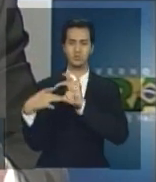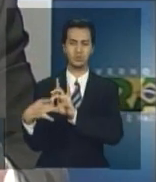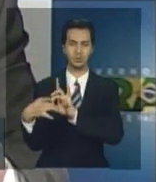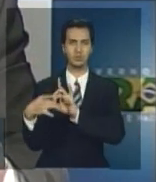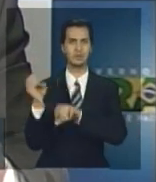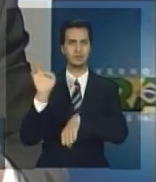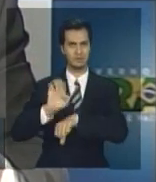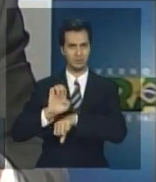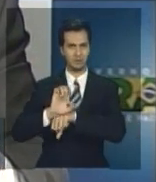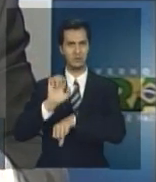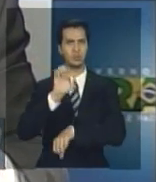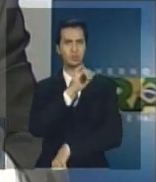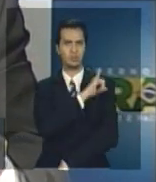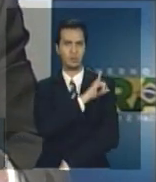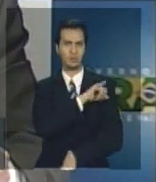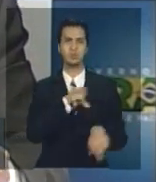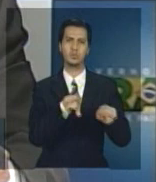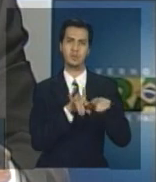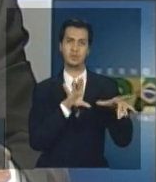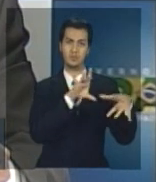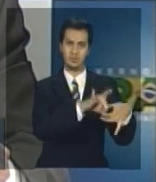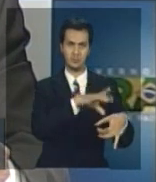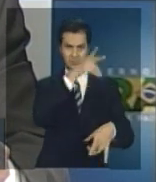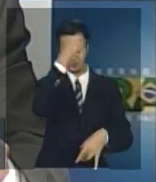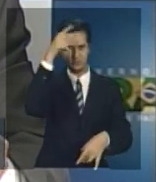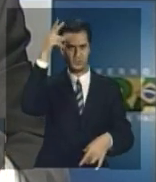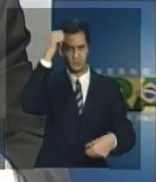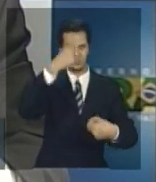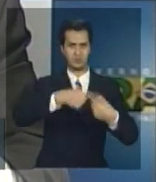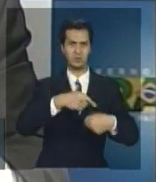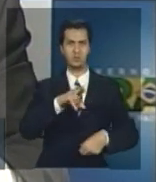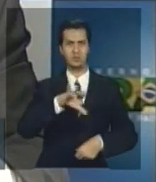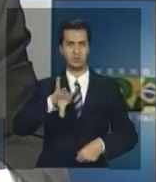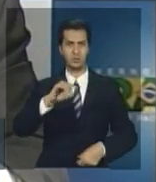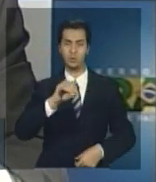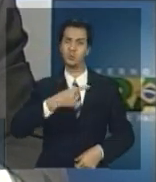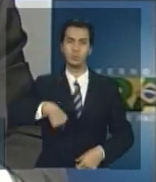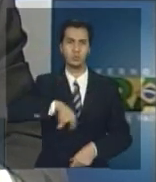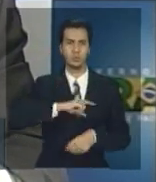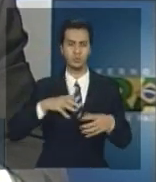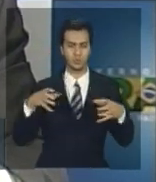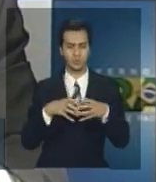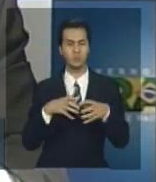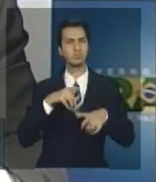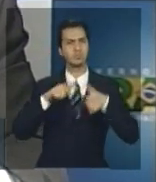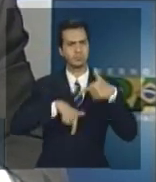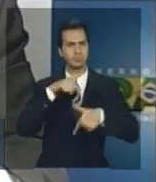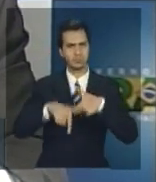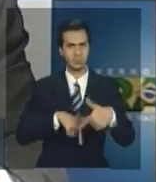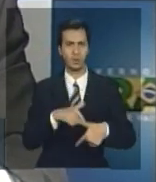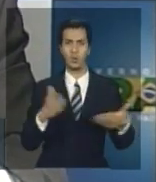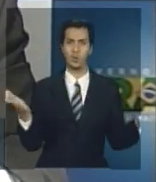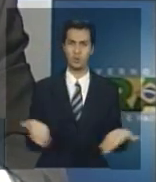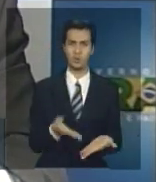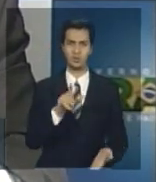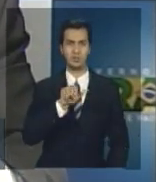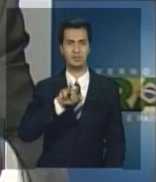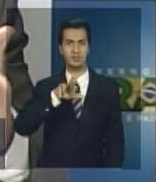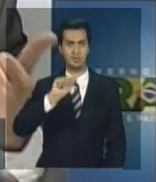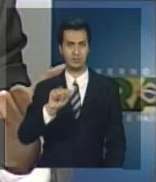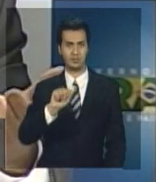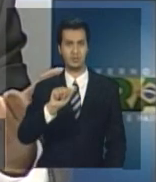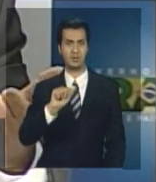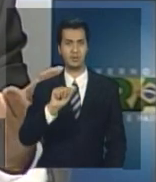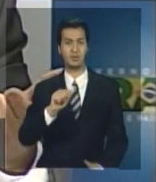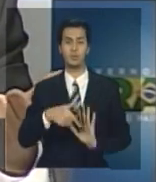Rio de Janeiro, tem feito um conjunto de ações. O Lira do Rio de Janeiro que nós apresentamos hoje, ele tem uma redução em relação